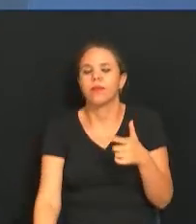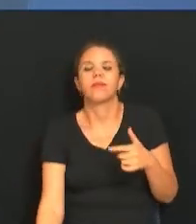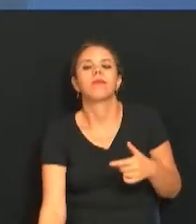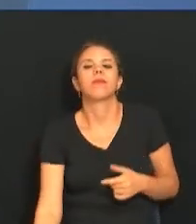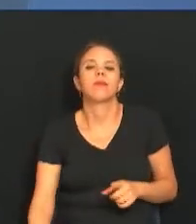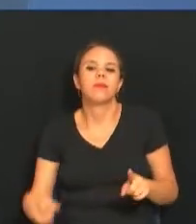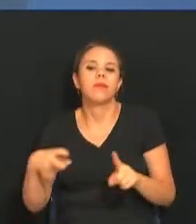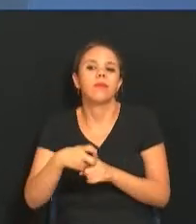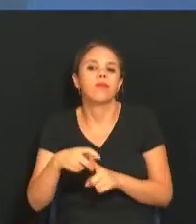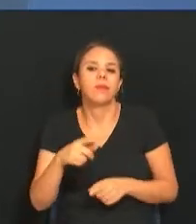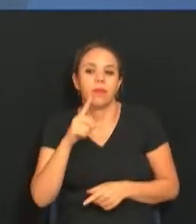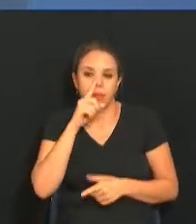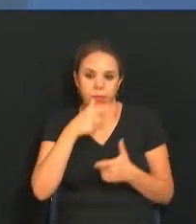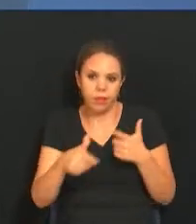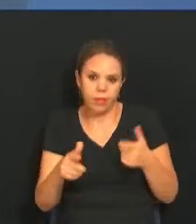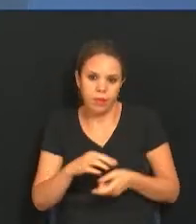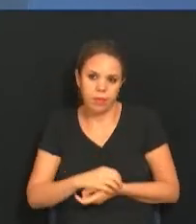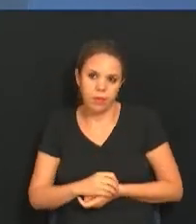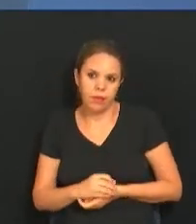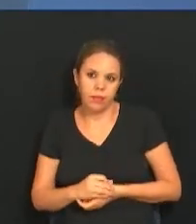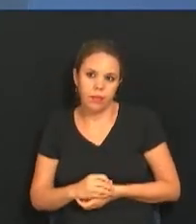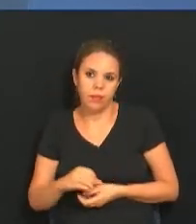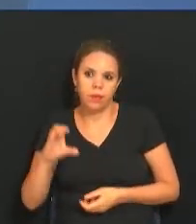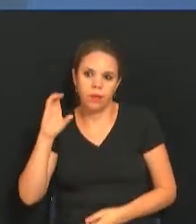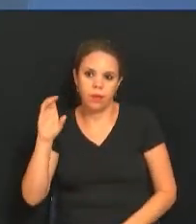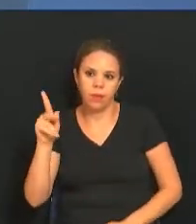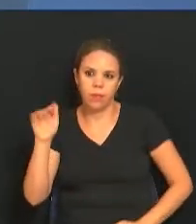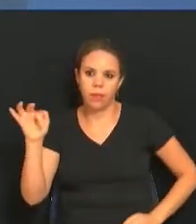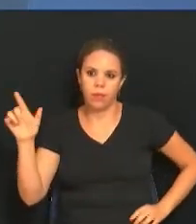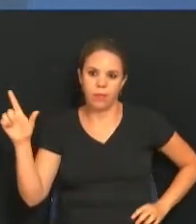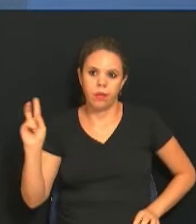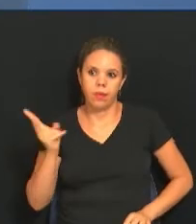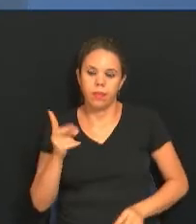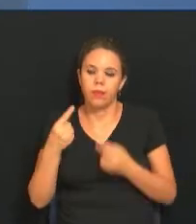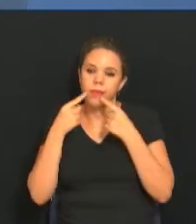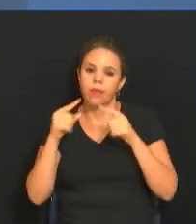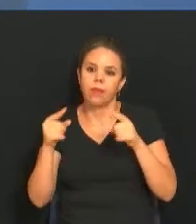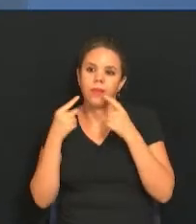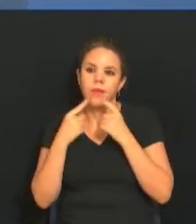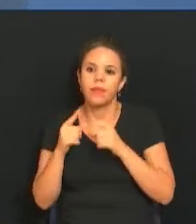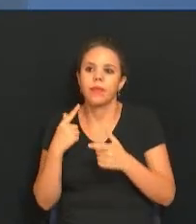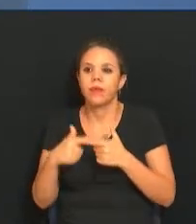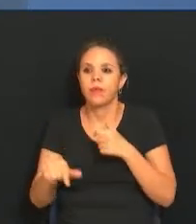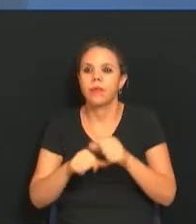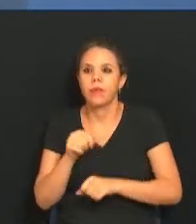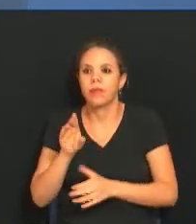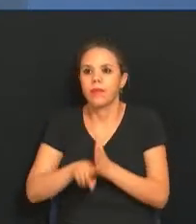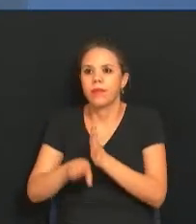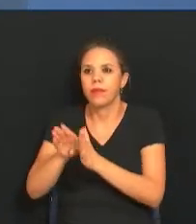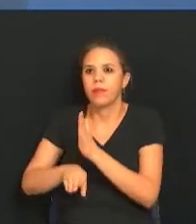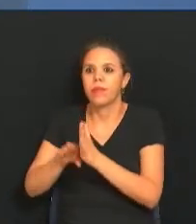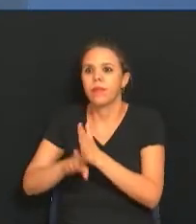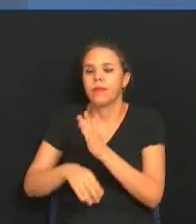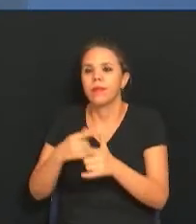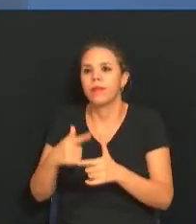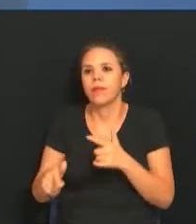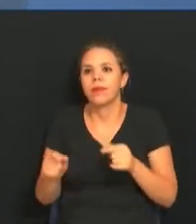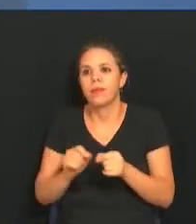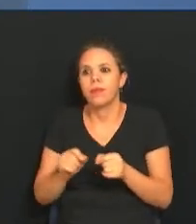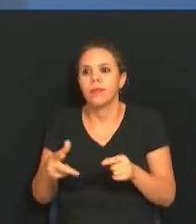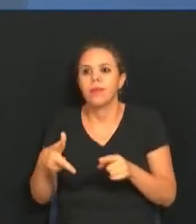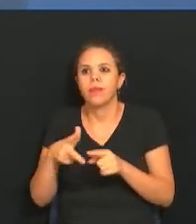muitos problemas. Inclusive, por exemplo, a CPFL, ela sempre reclama, porque tem que muitas vezes fazer um corte